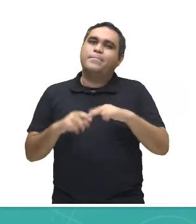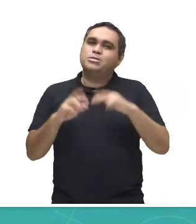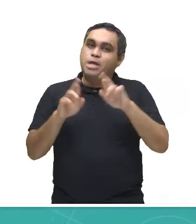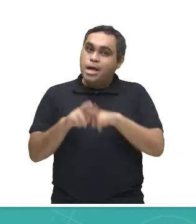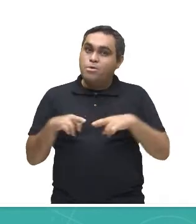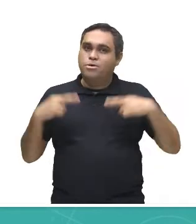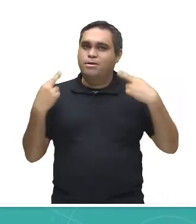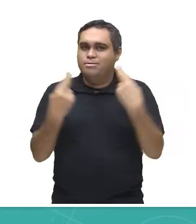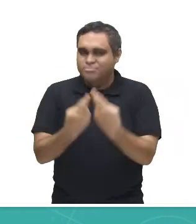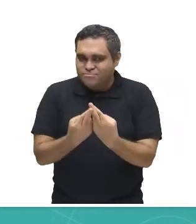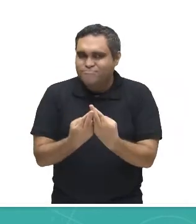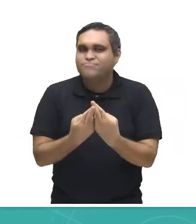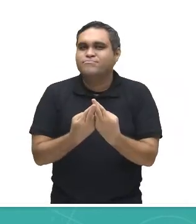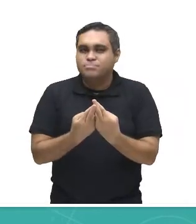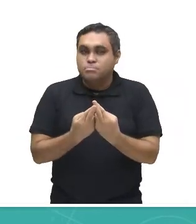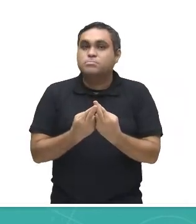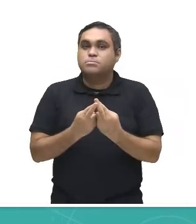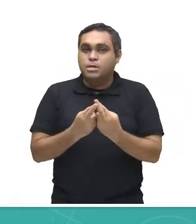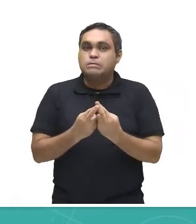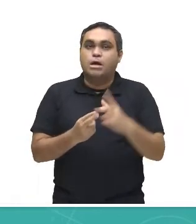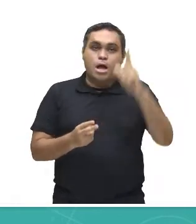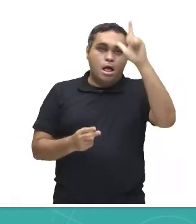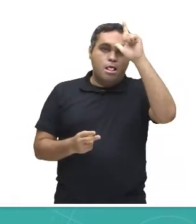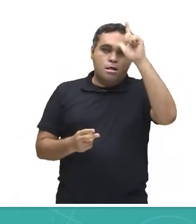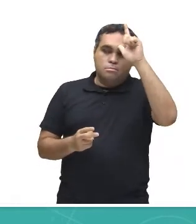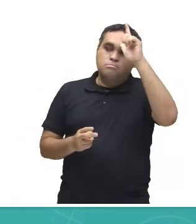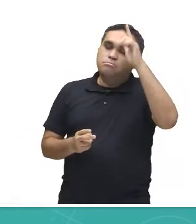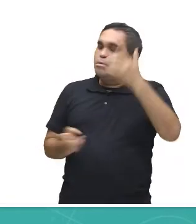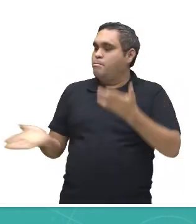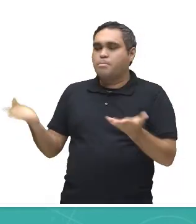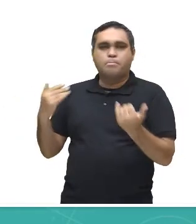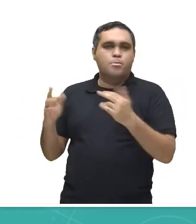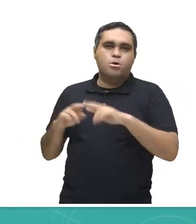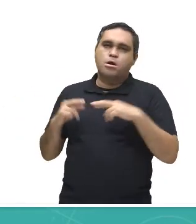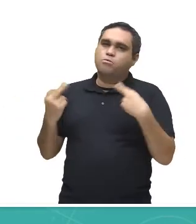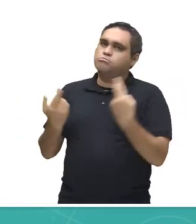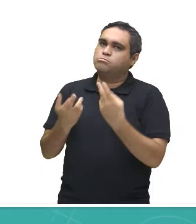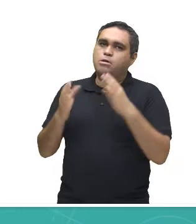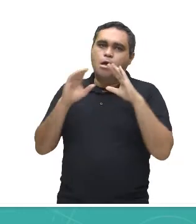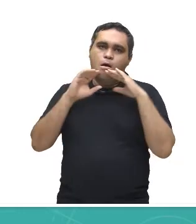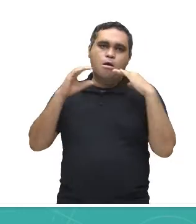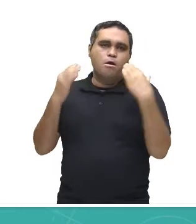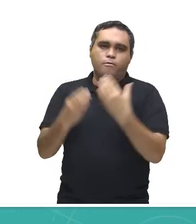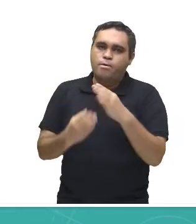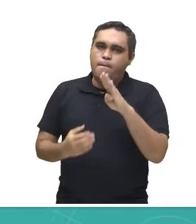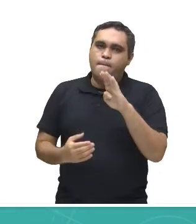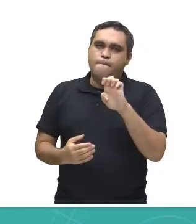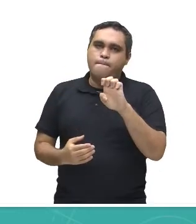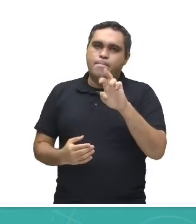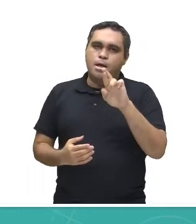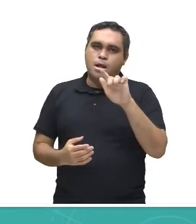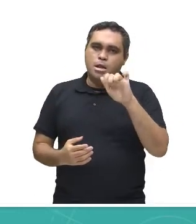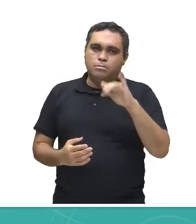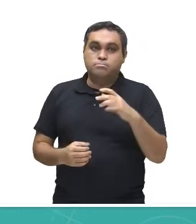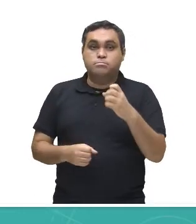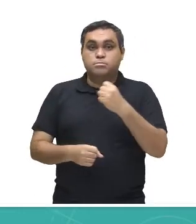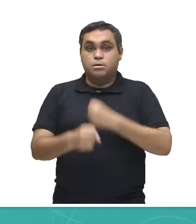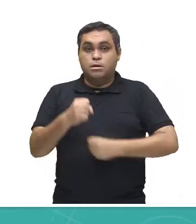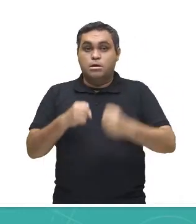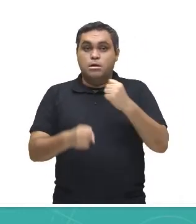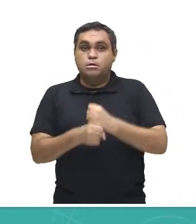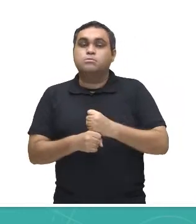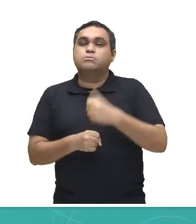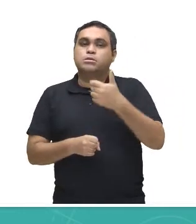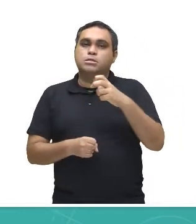justamente aí, né, por influência dos alemães. Então, a Conferência de Berlim foi realizada entre 15 de novembro